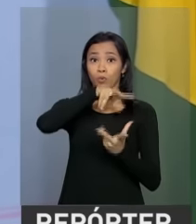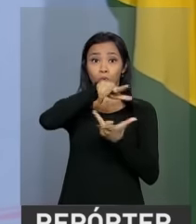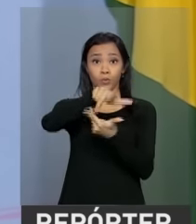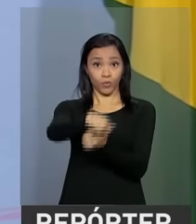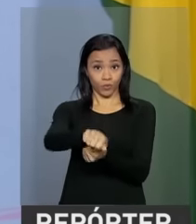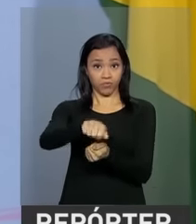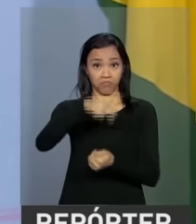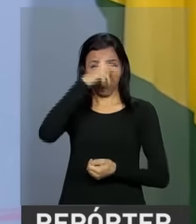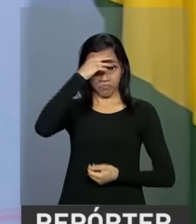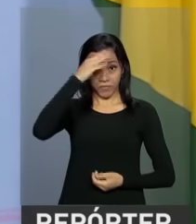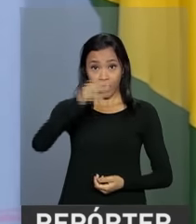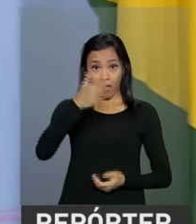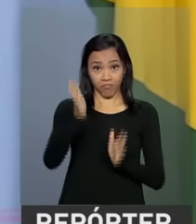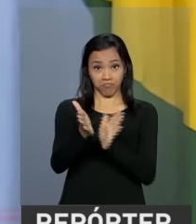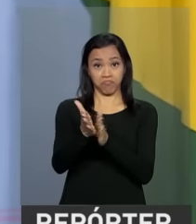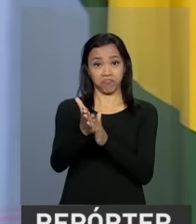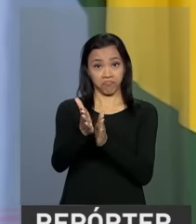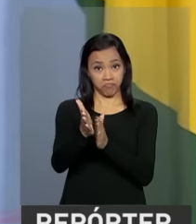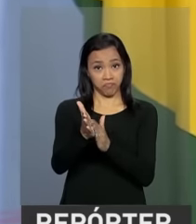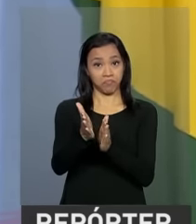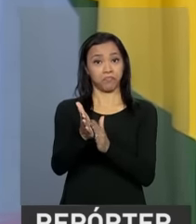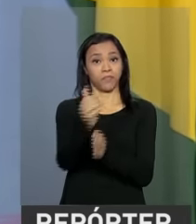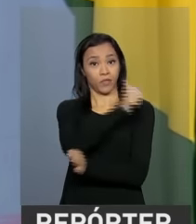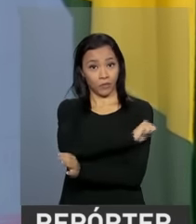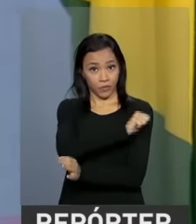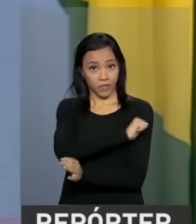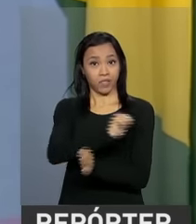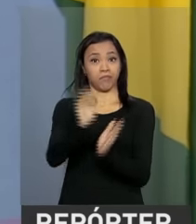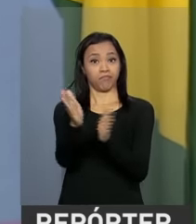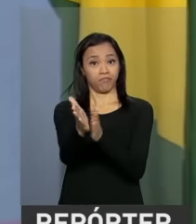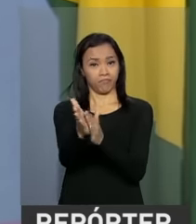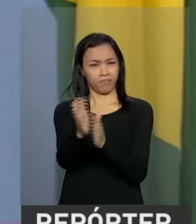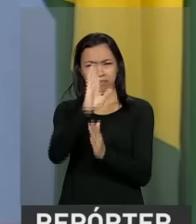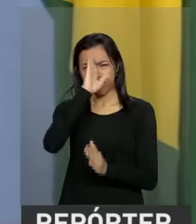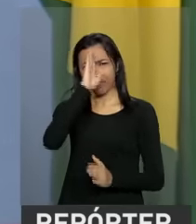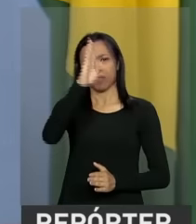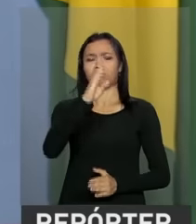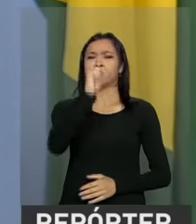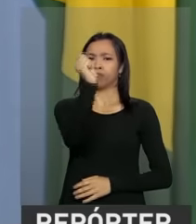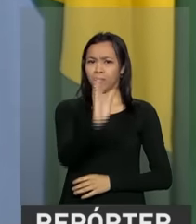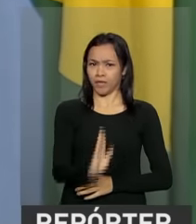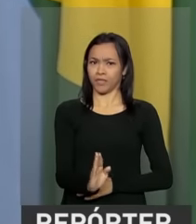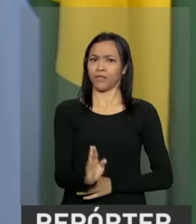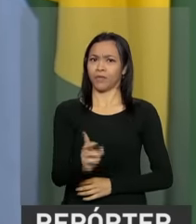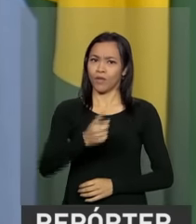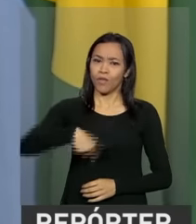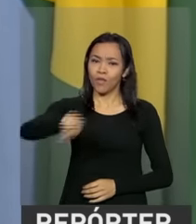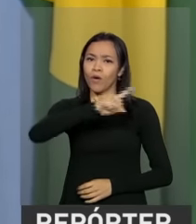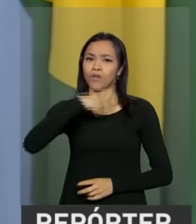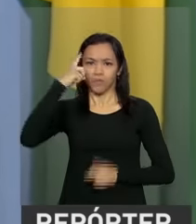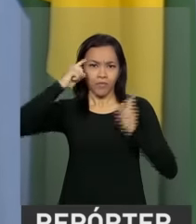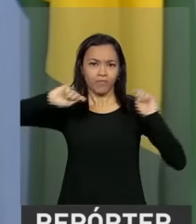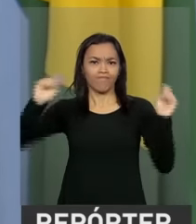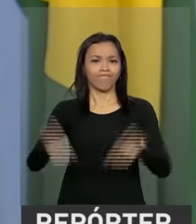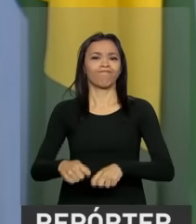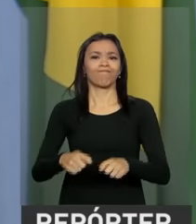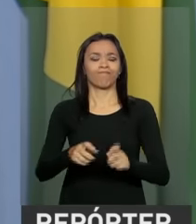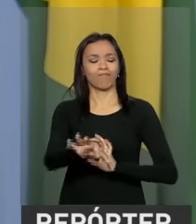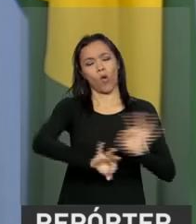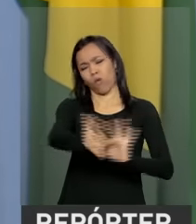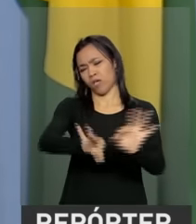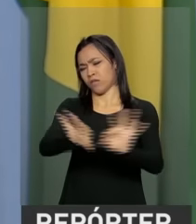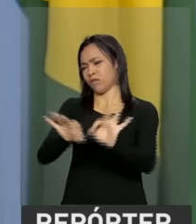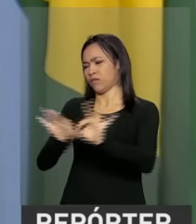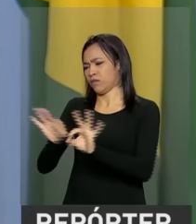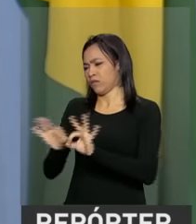tirou chapéu para o Rio de Janeiro mas especialmente para o Brasil nós fomos capazes de organizar